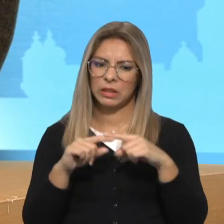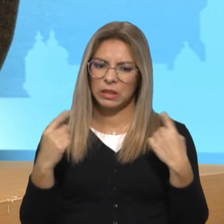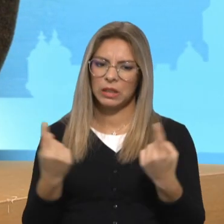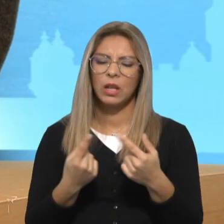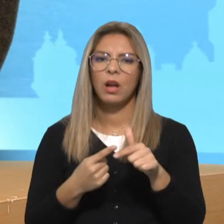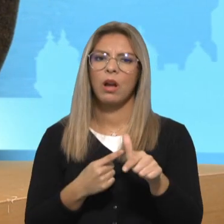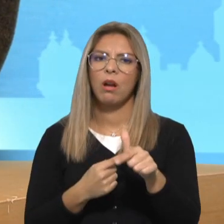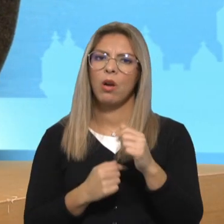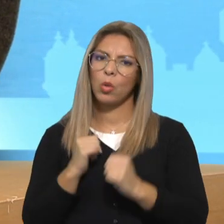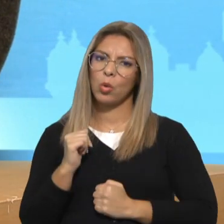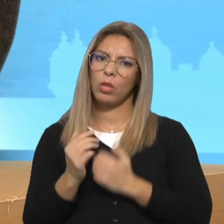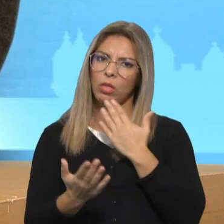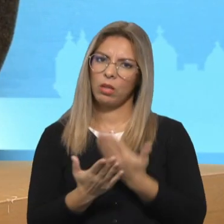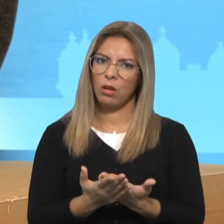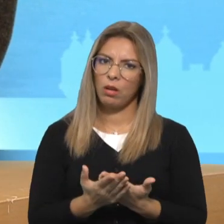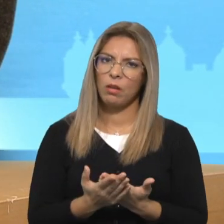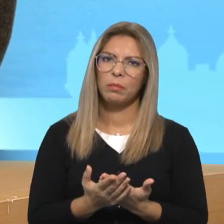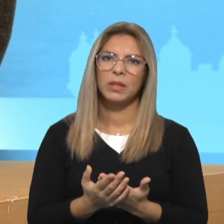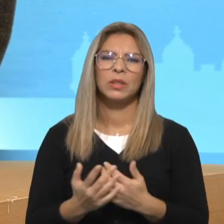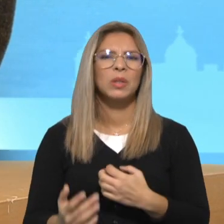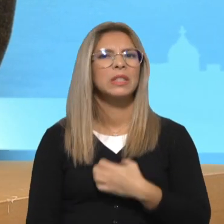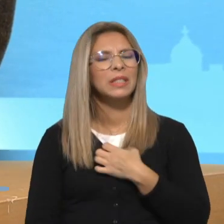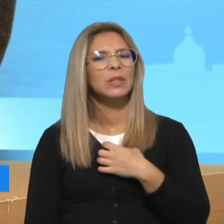as confissões religiosas? Eu acho que não pode ser mesmo de outra